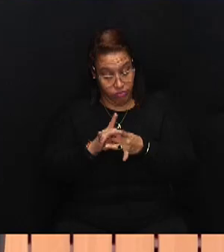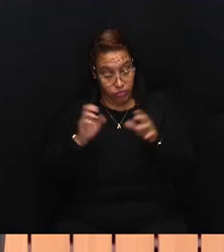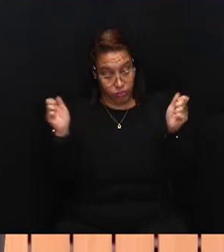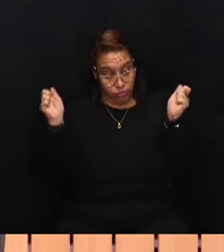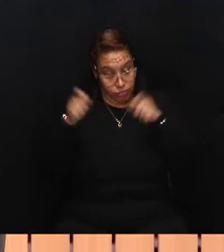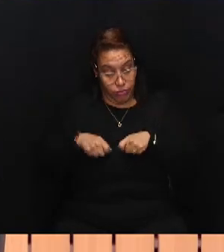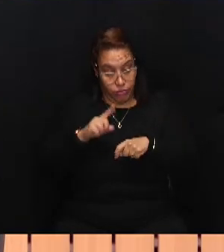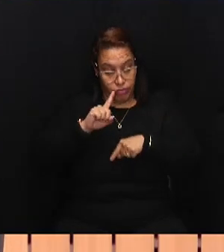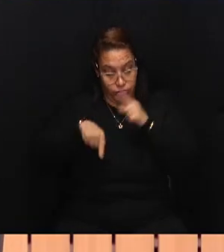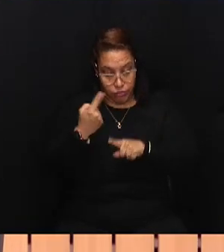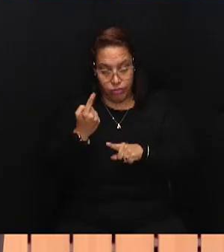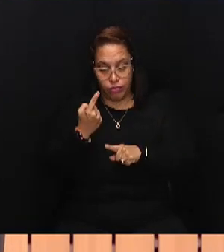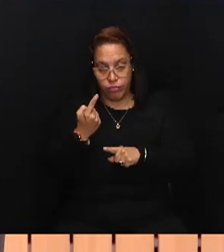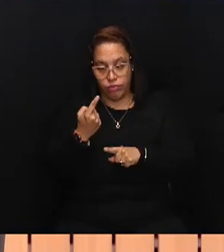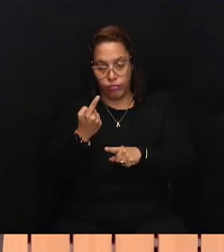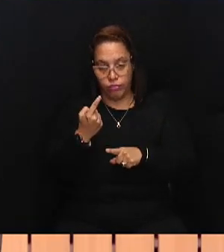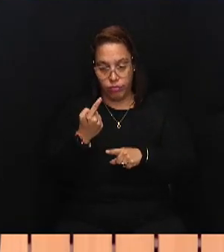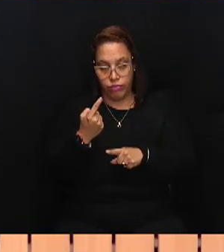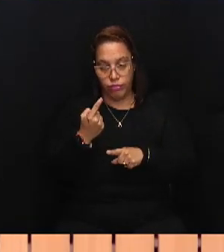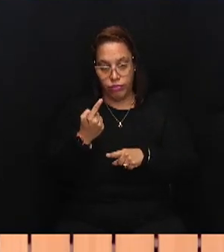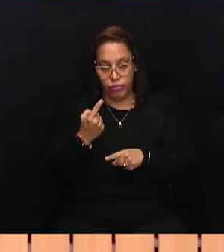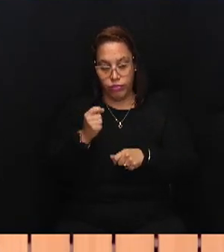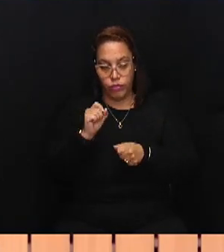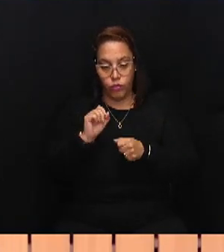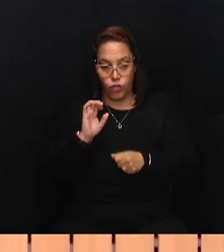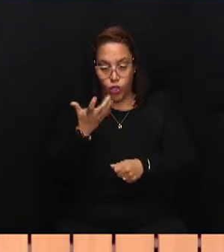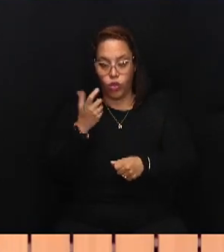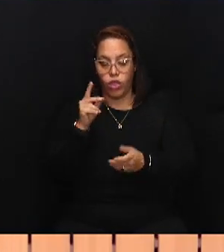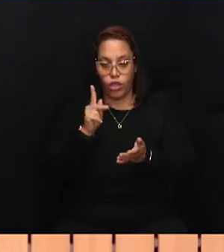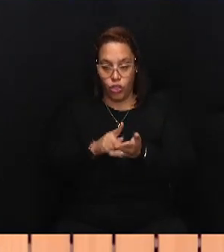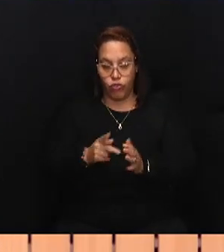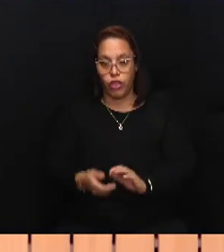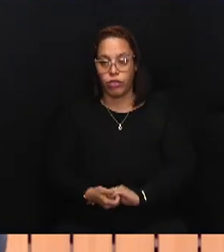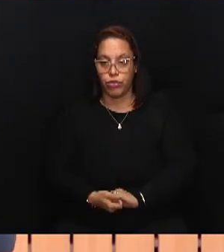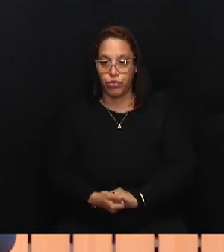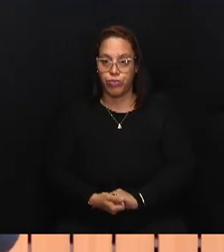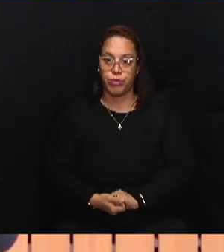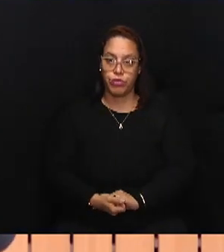possibilidade de ter sucesso na implementação das nossas políticas públicas.